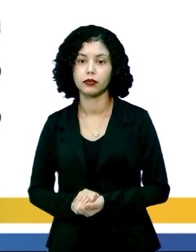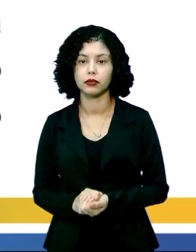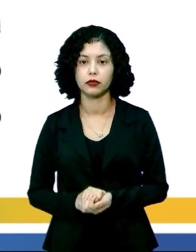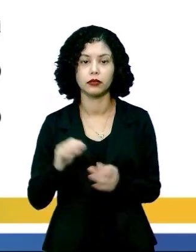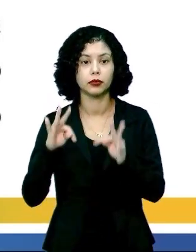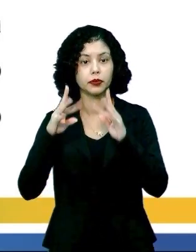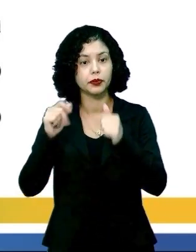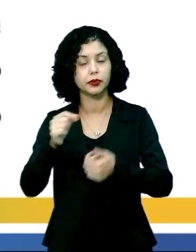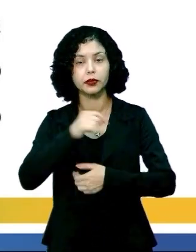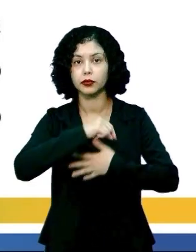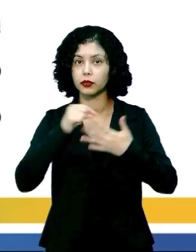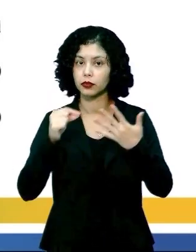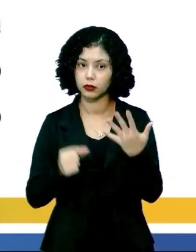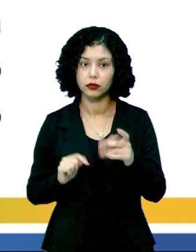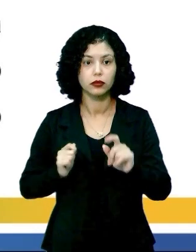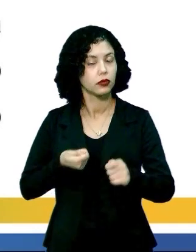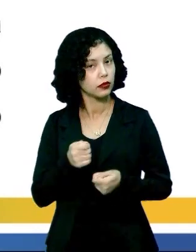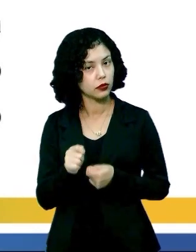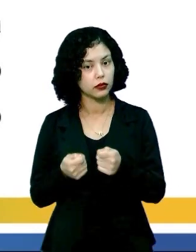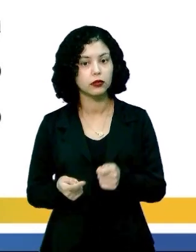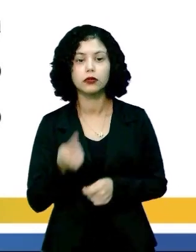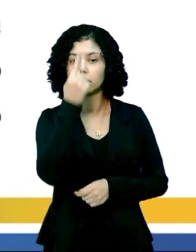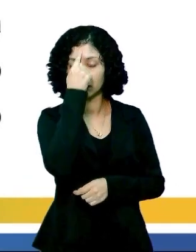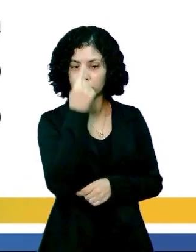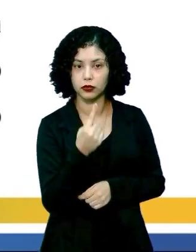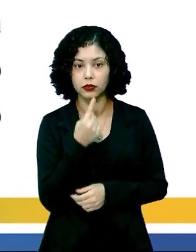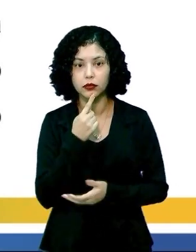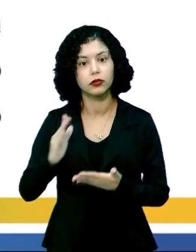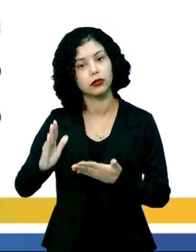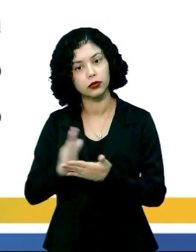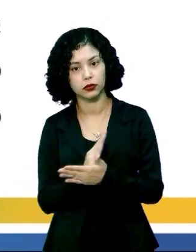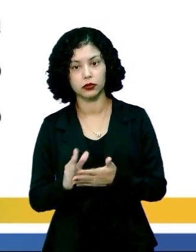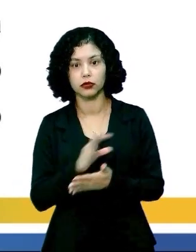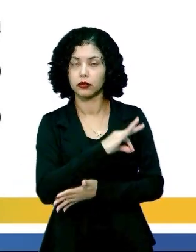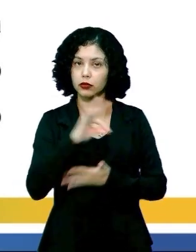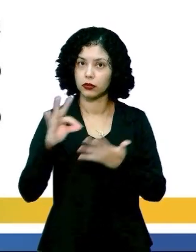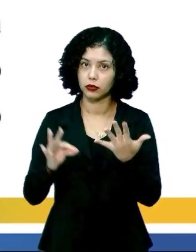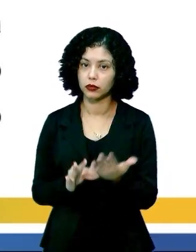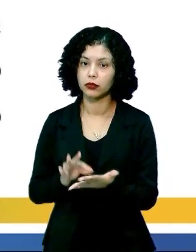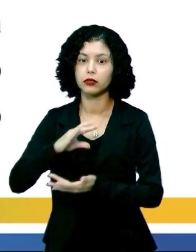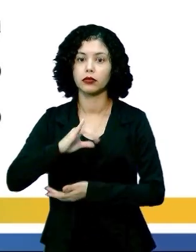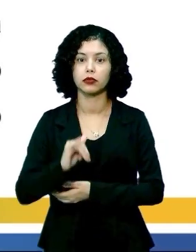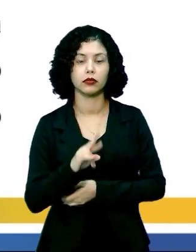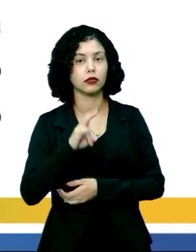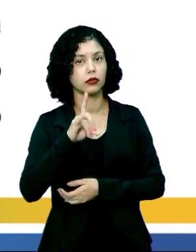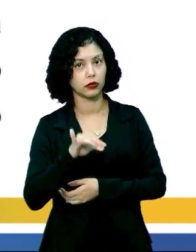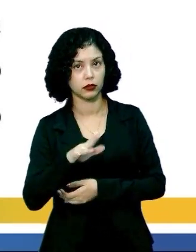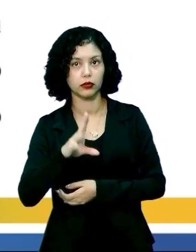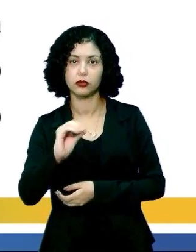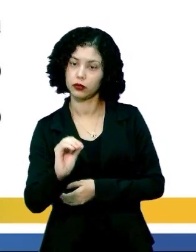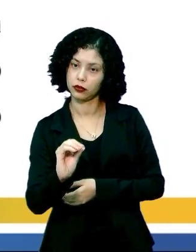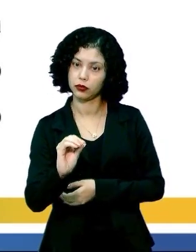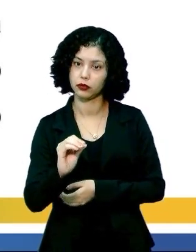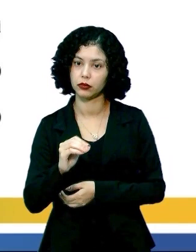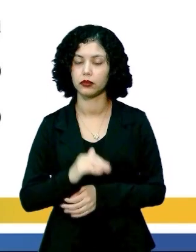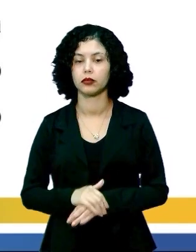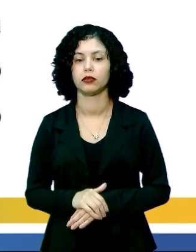conjunto imagem. Ou seja, todo elemento do domínio é uma imagem